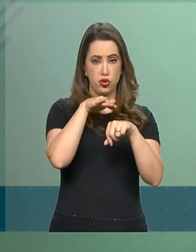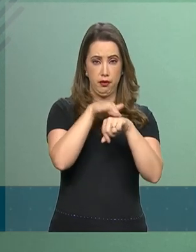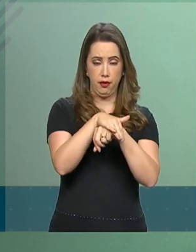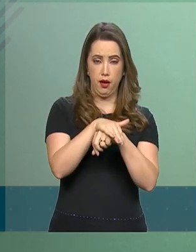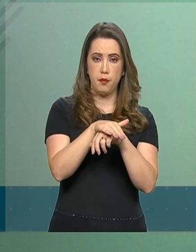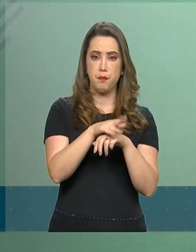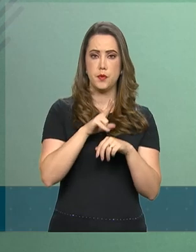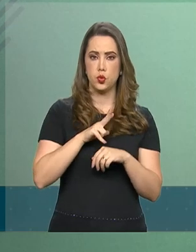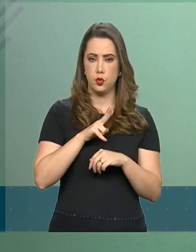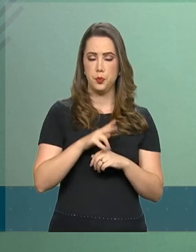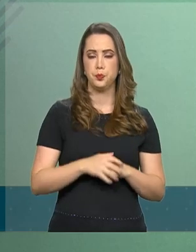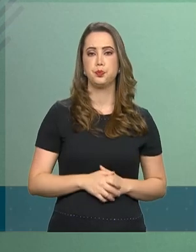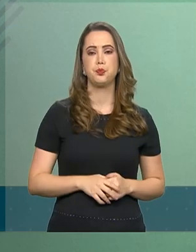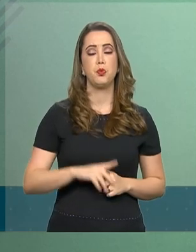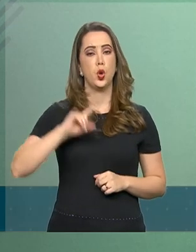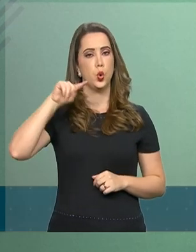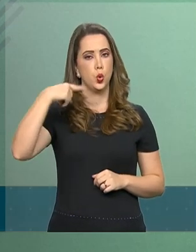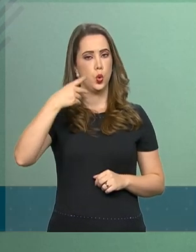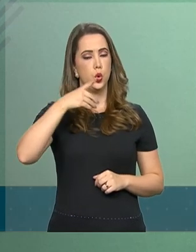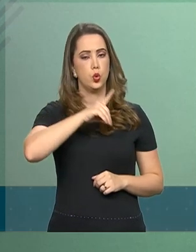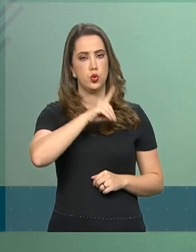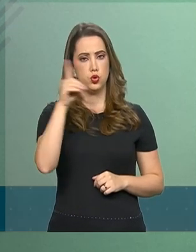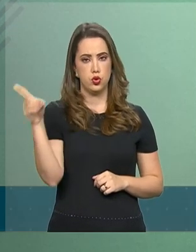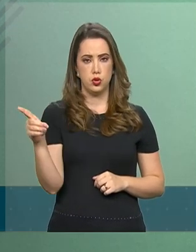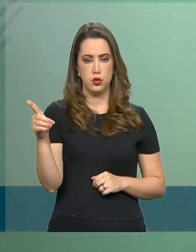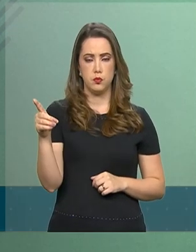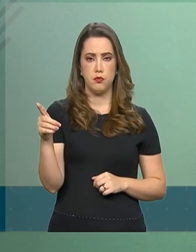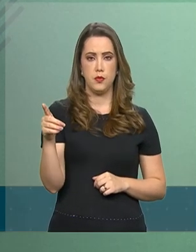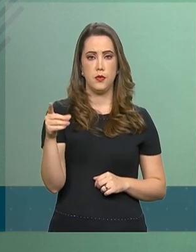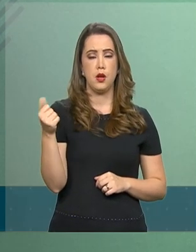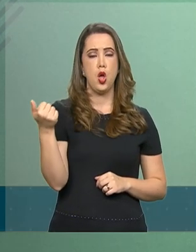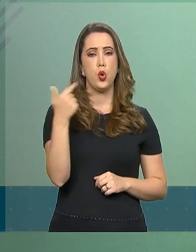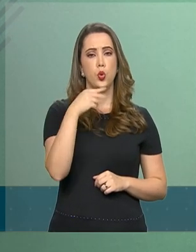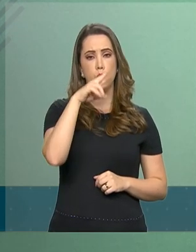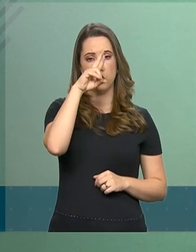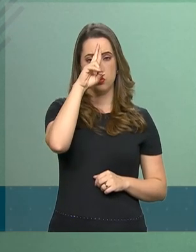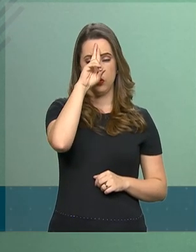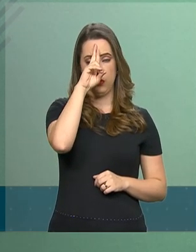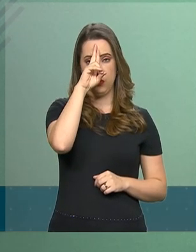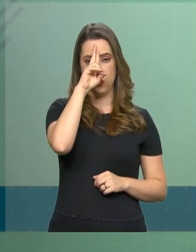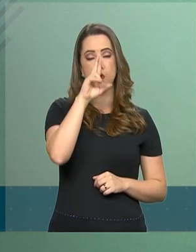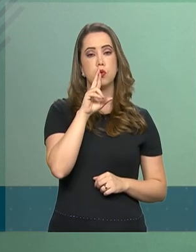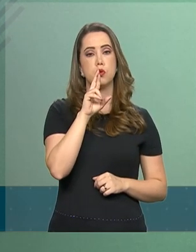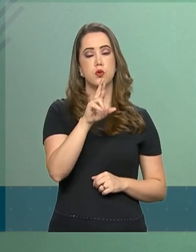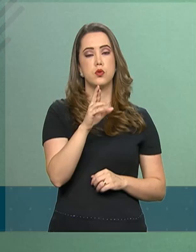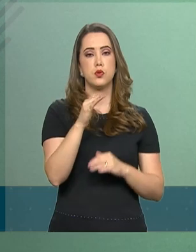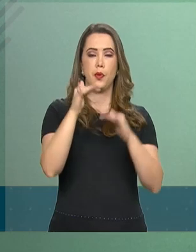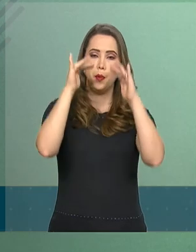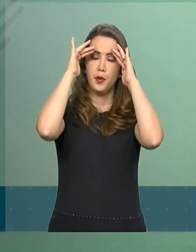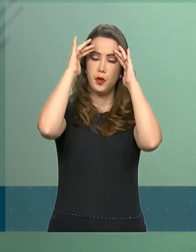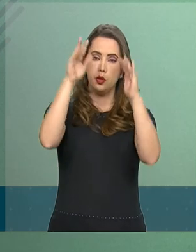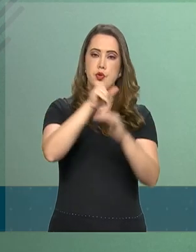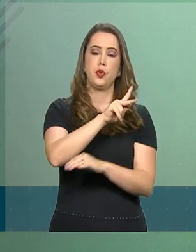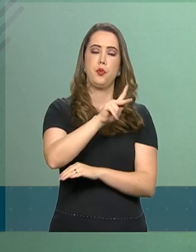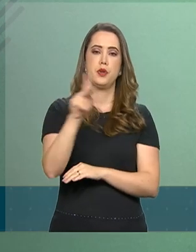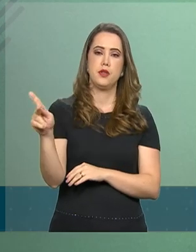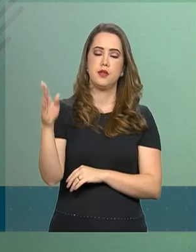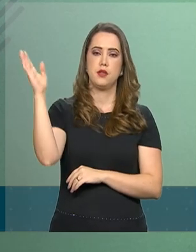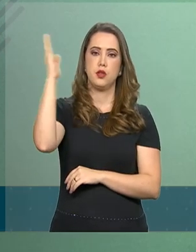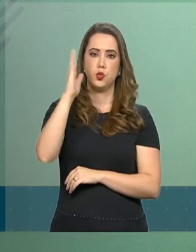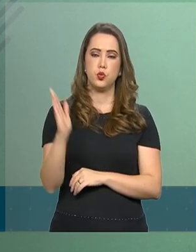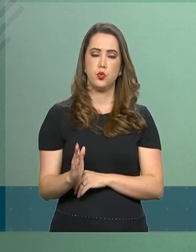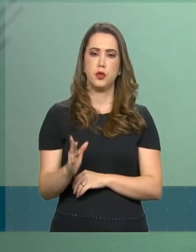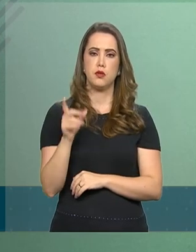maio às 12 horas almoço em homenagem ao senhor presidente da república